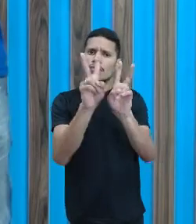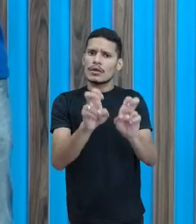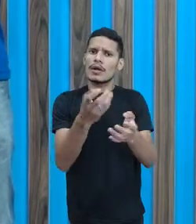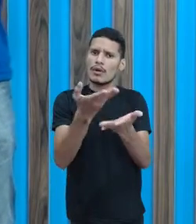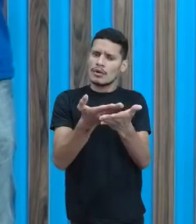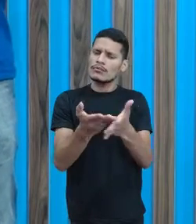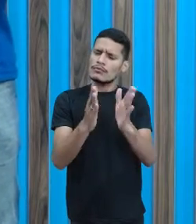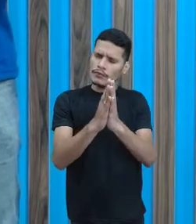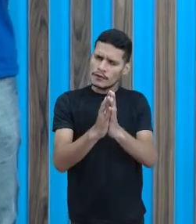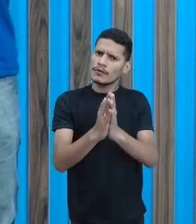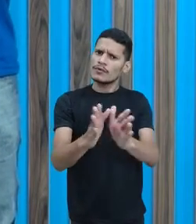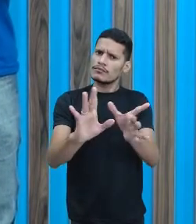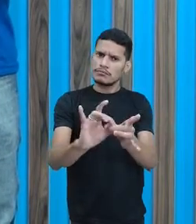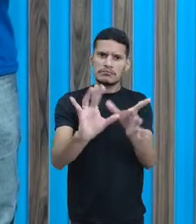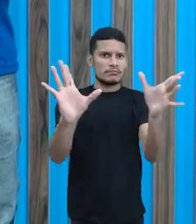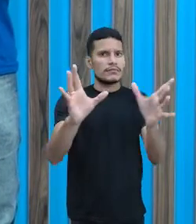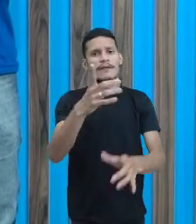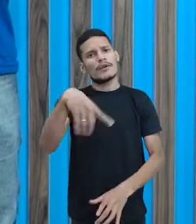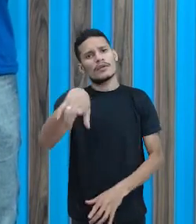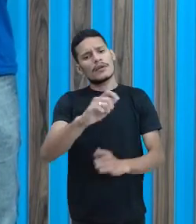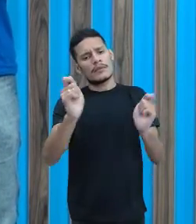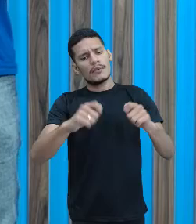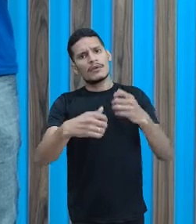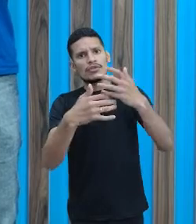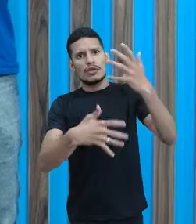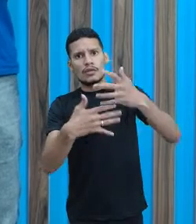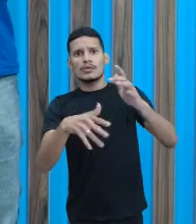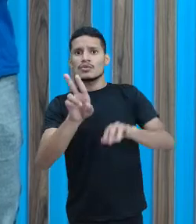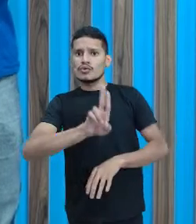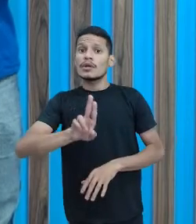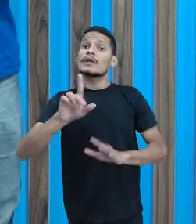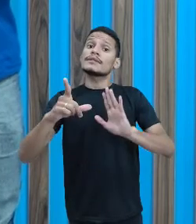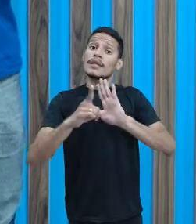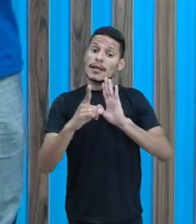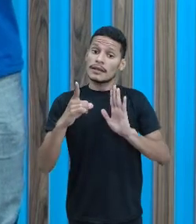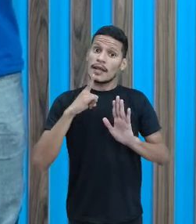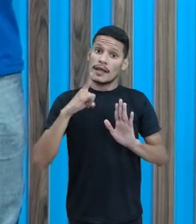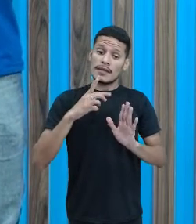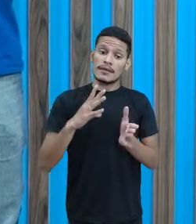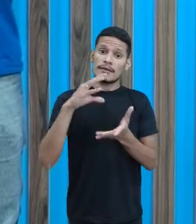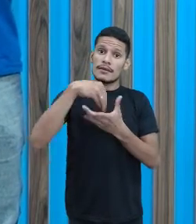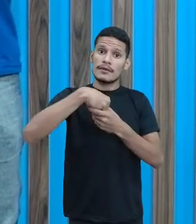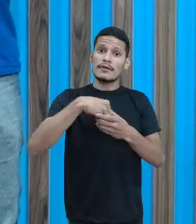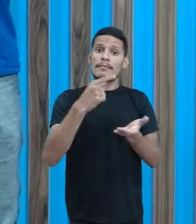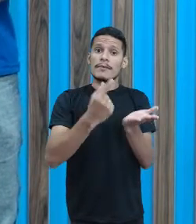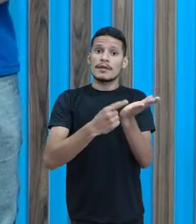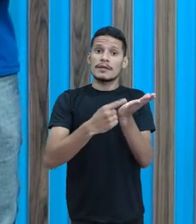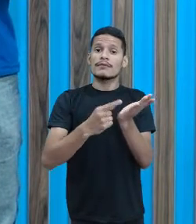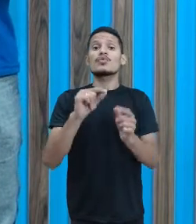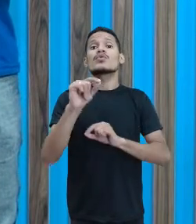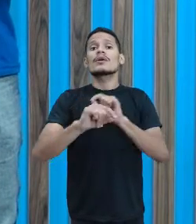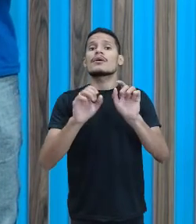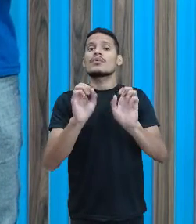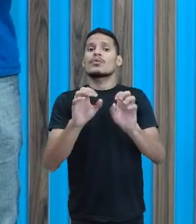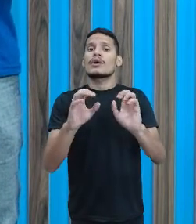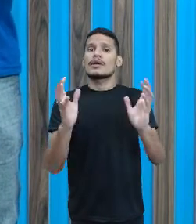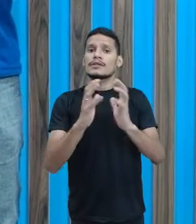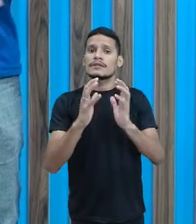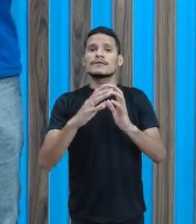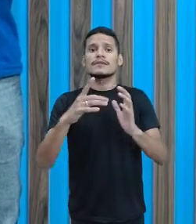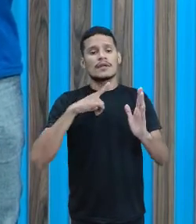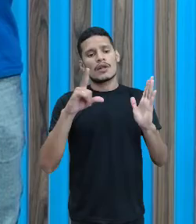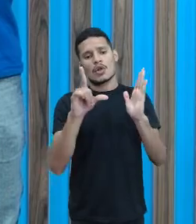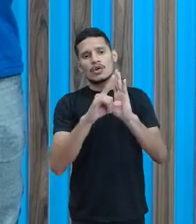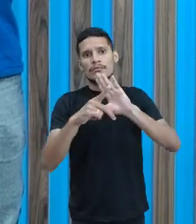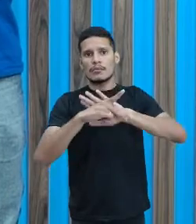por favor, né, fique à vontade, use o nosso chat aí, está no aplicativo, tá? Então, o nosso aplicativo do Educa Recife está nas lojas